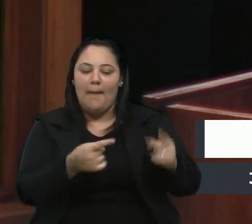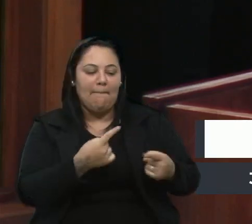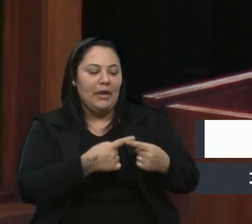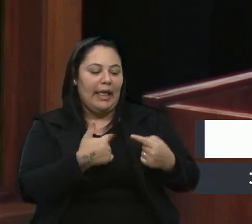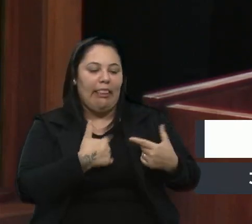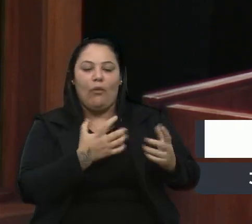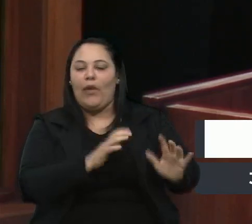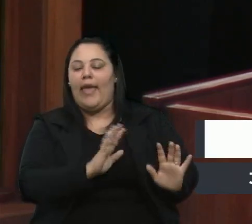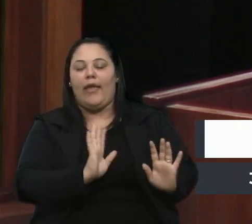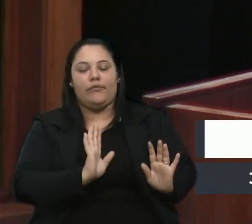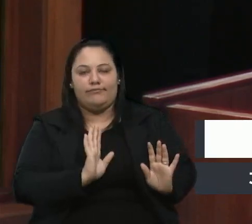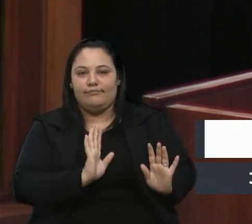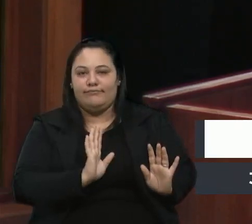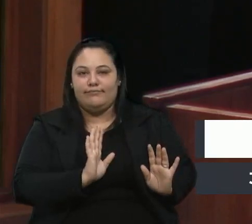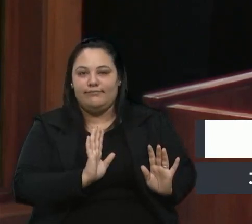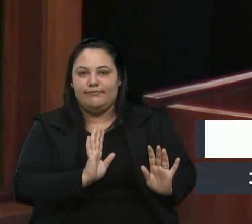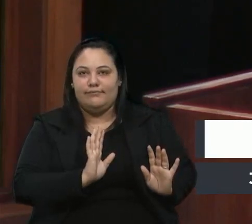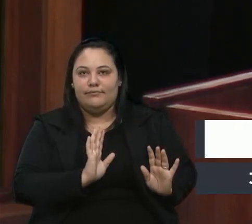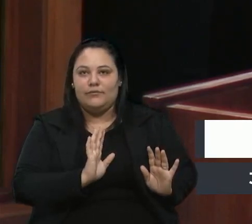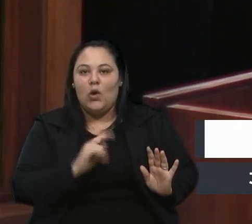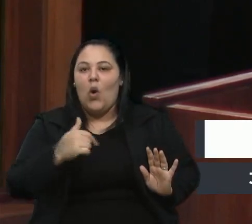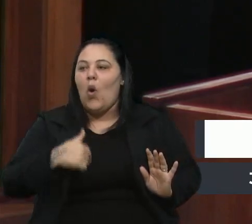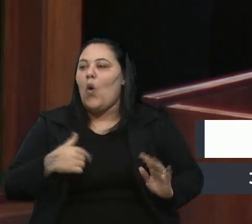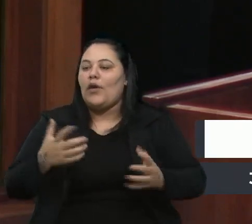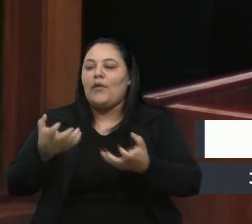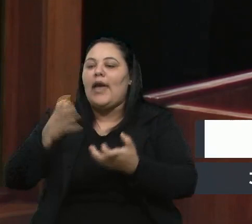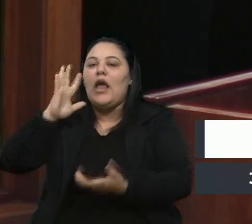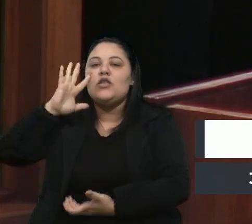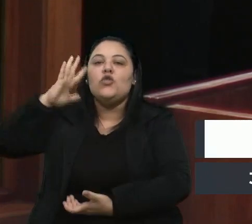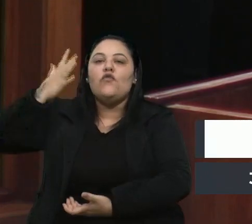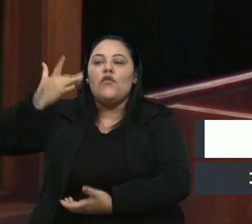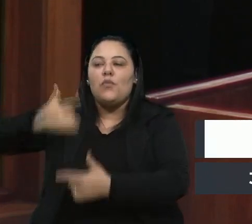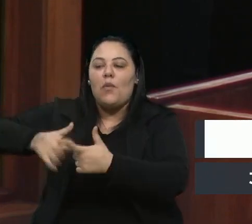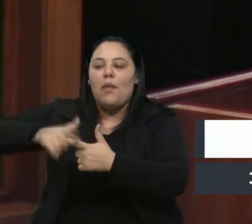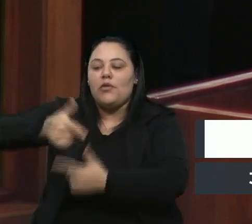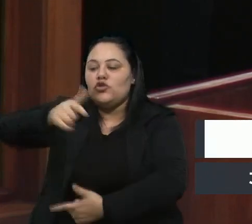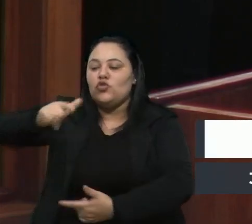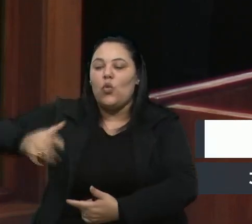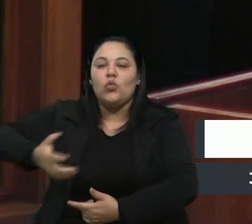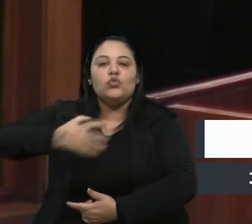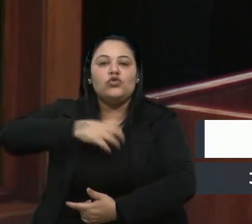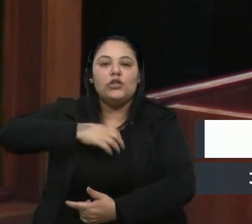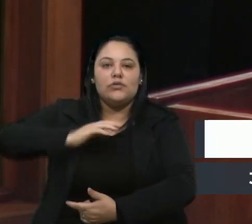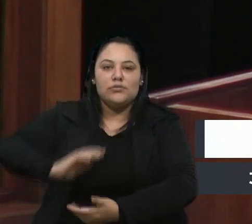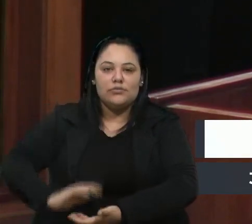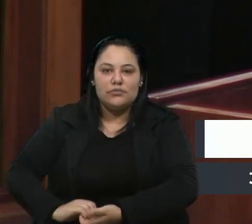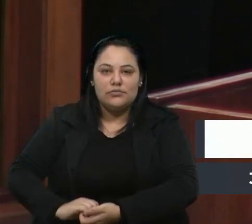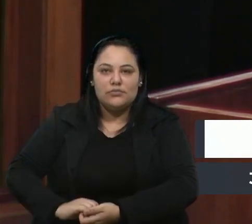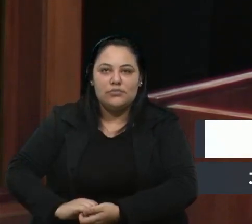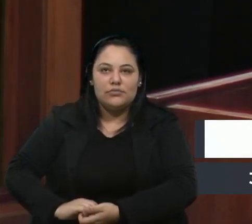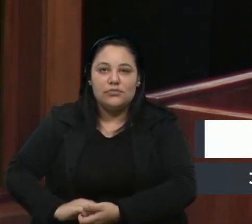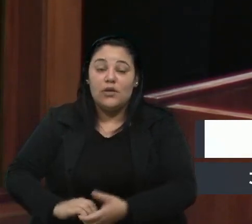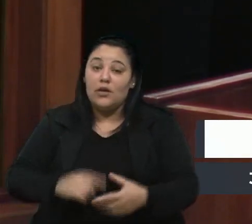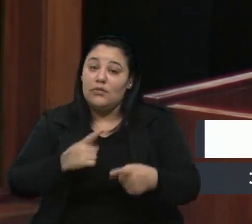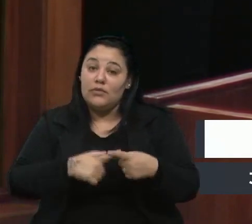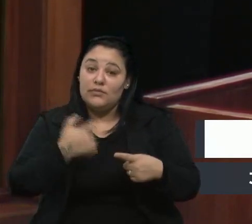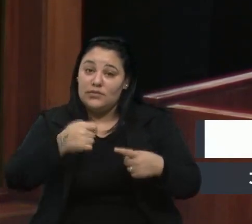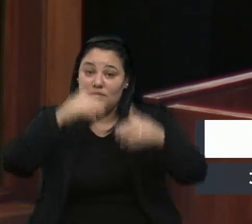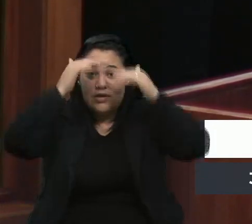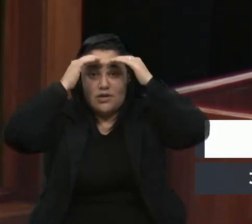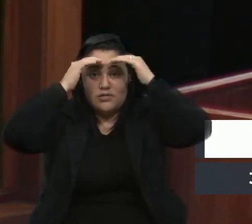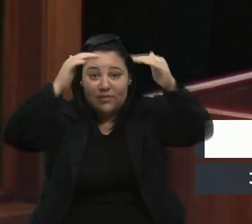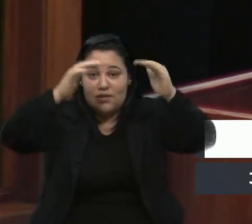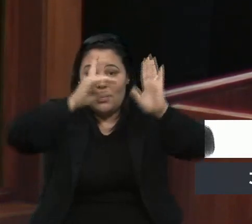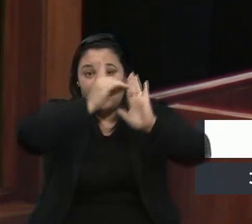talvez. Não é porque não gostariam de resolver de outra maneira. É porque se tem que respeitar o que está